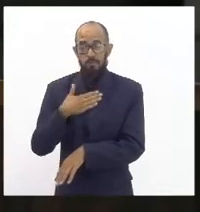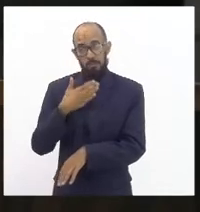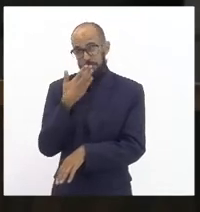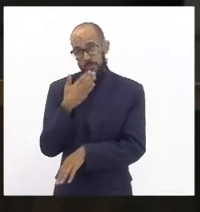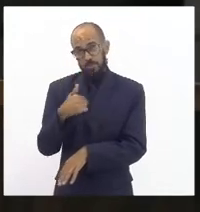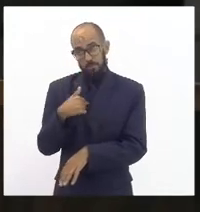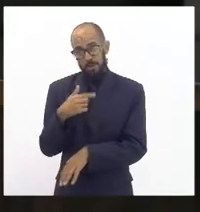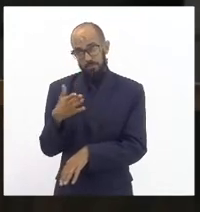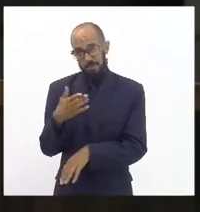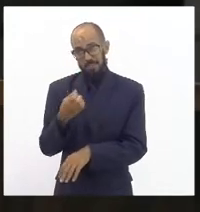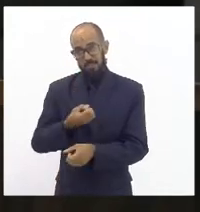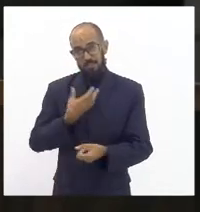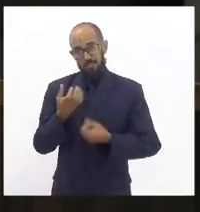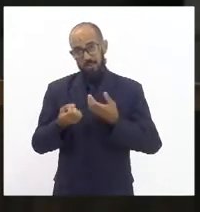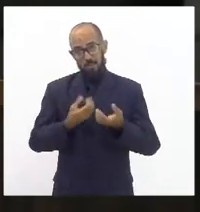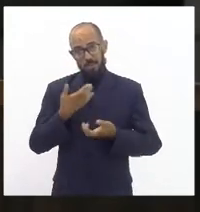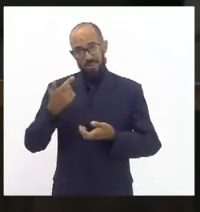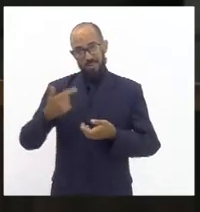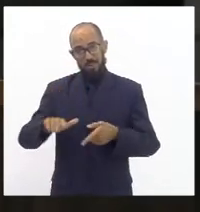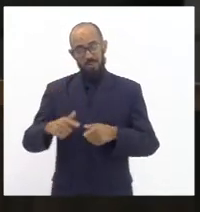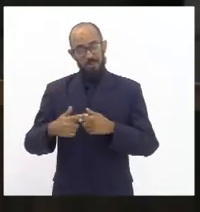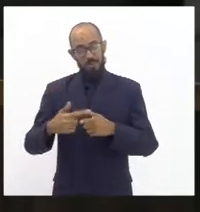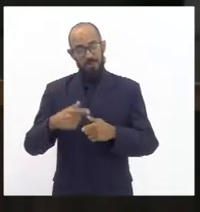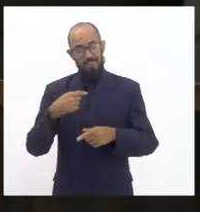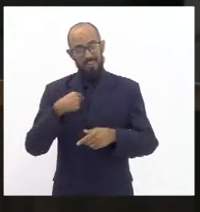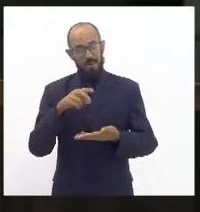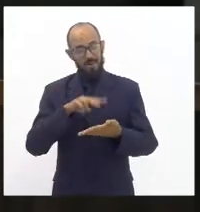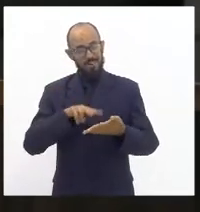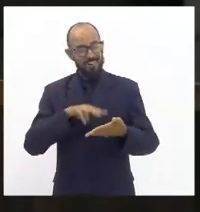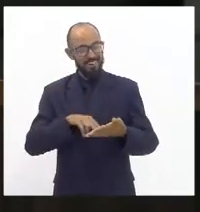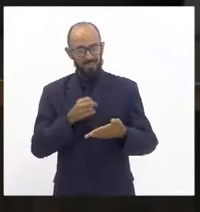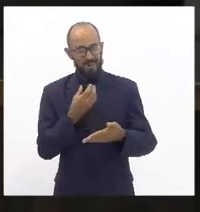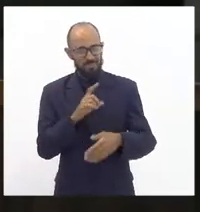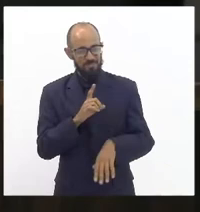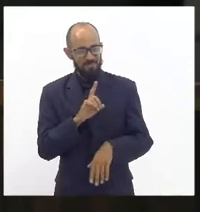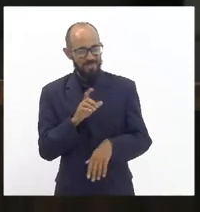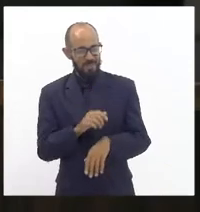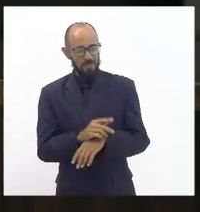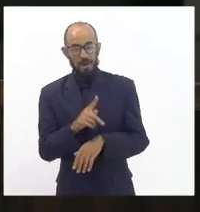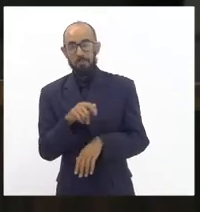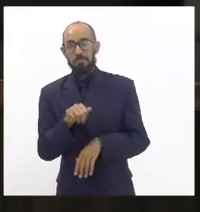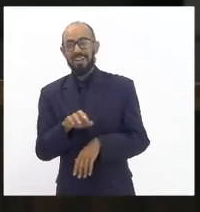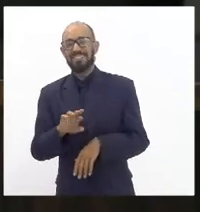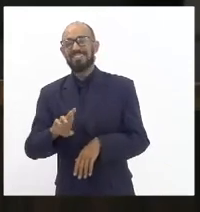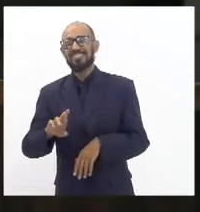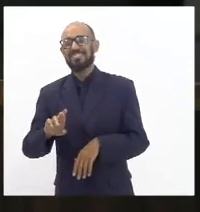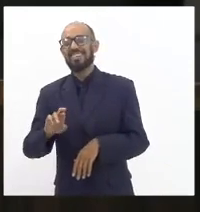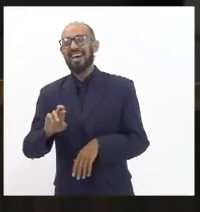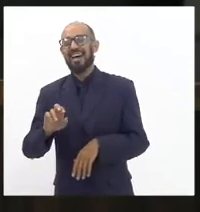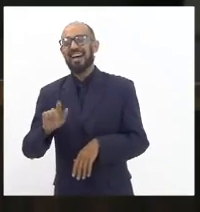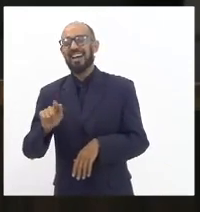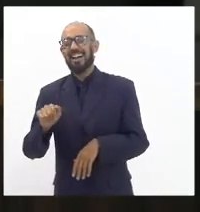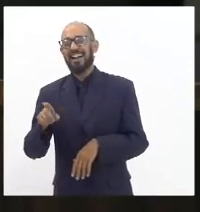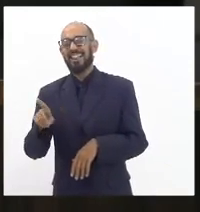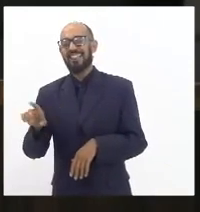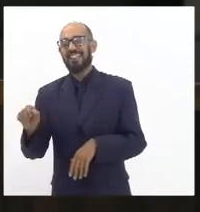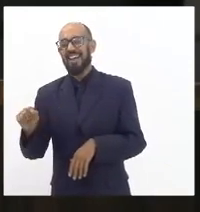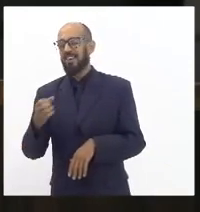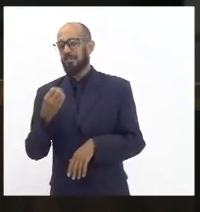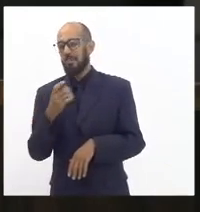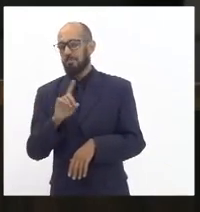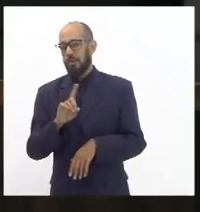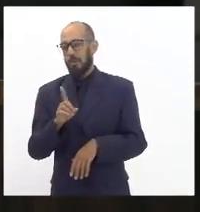o outro porque aquele não pega bem o eu vou-me embora para Passárgada não não está bem no momento então